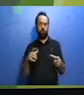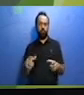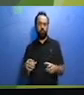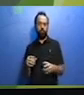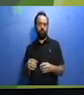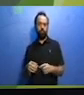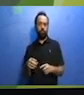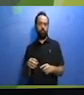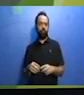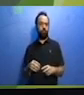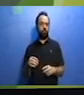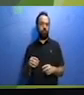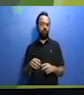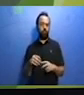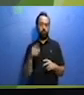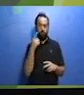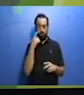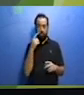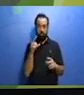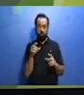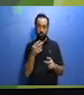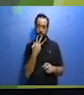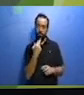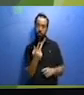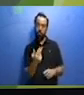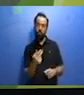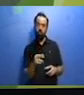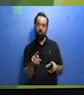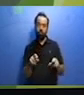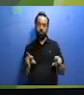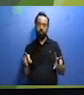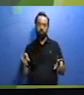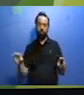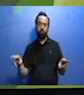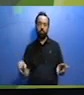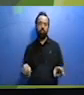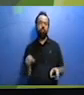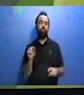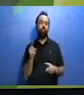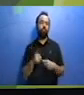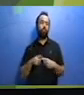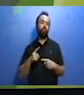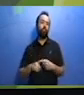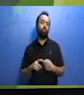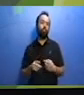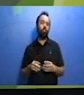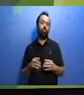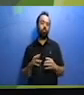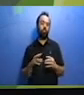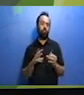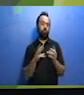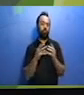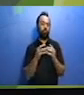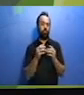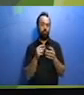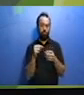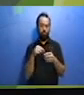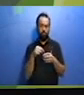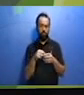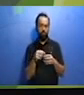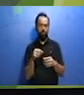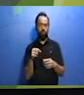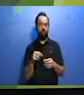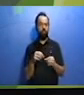observamos uma diferença de cor. Essa diferença de cor ela se deve à composição do petróleo, que é